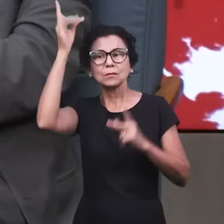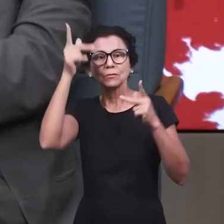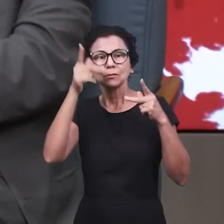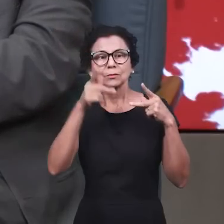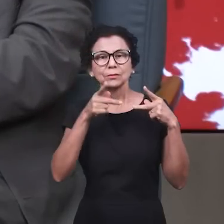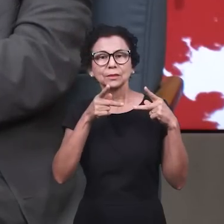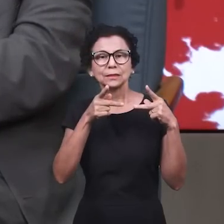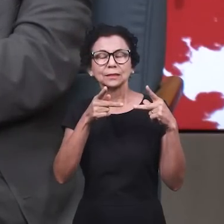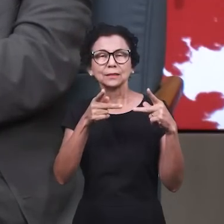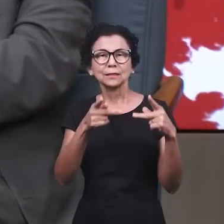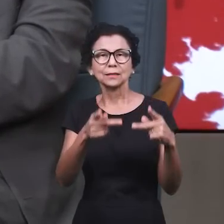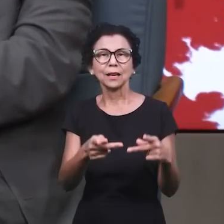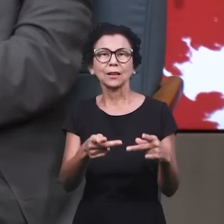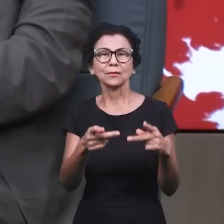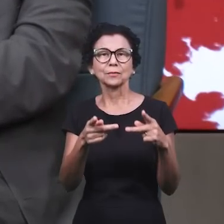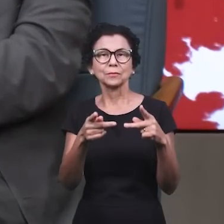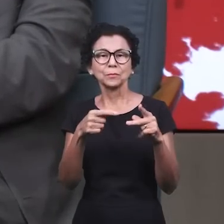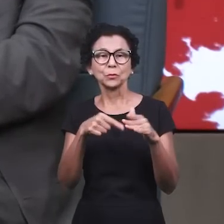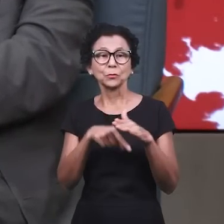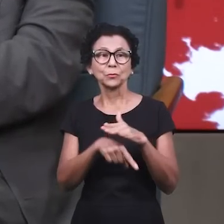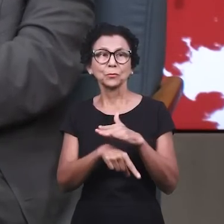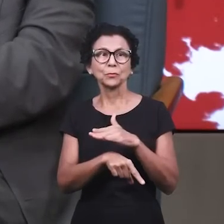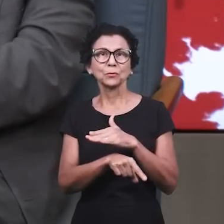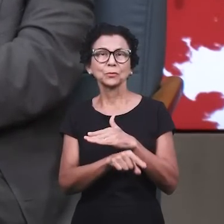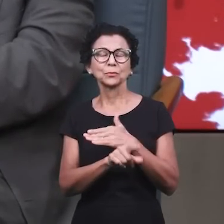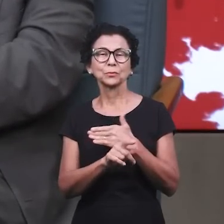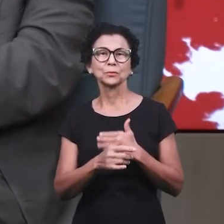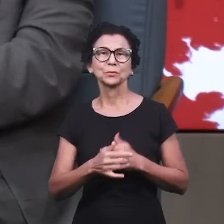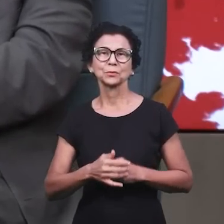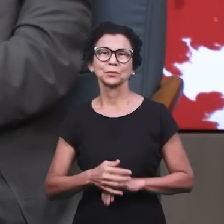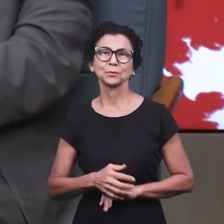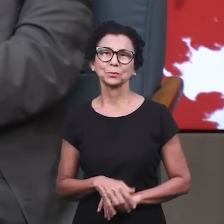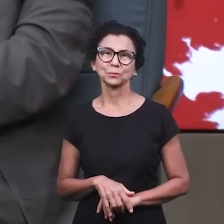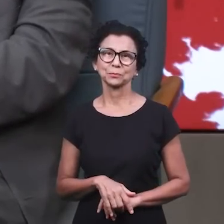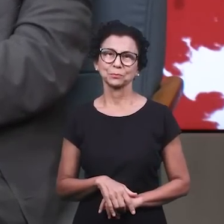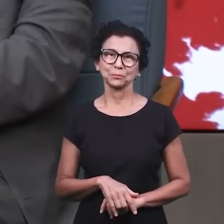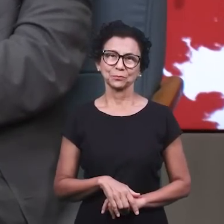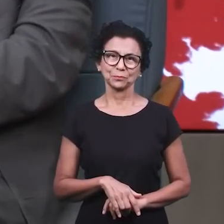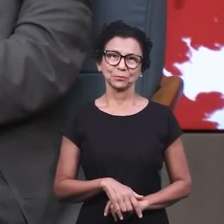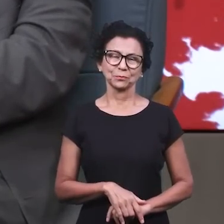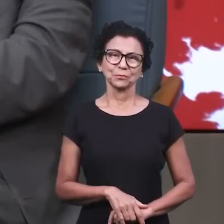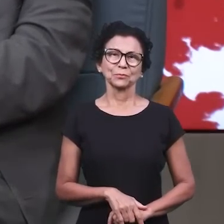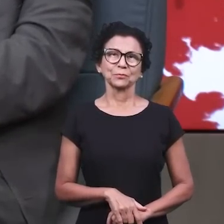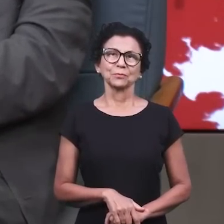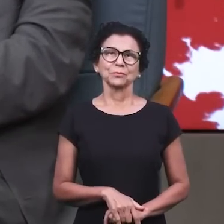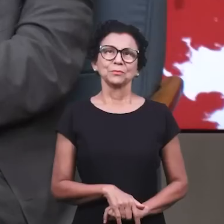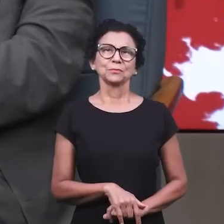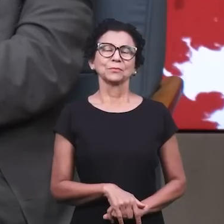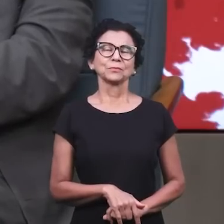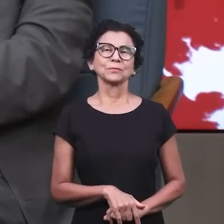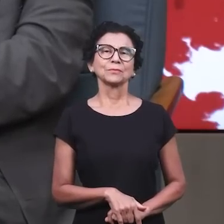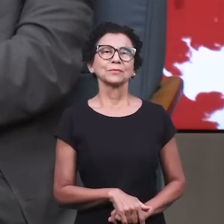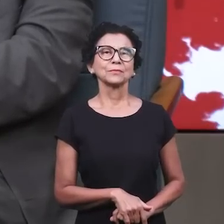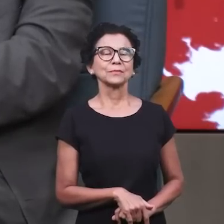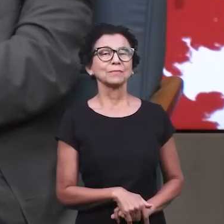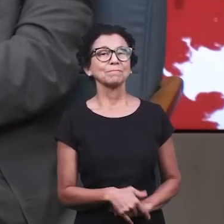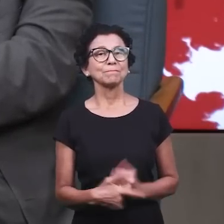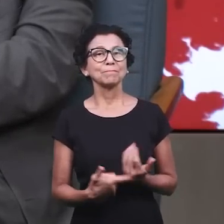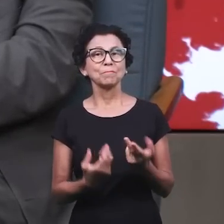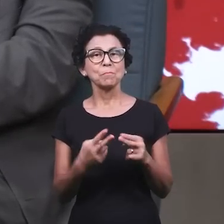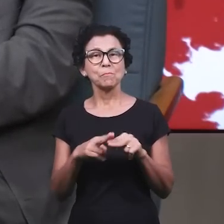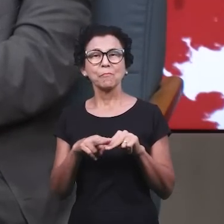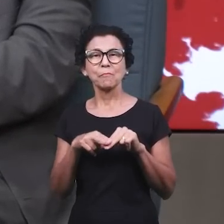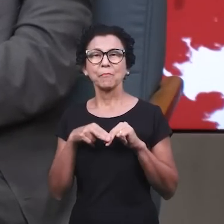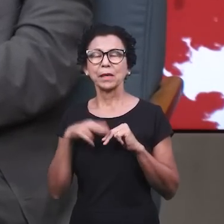extraordinária e é uma forma do Espírito